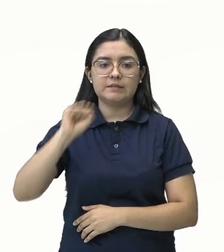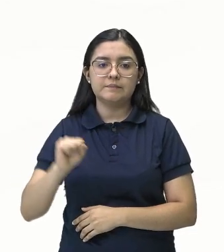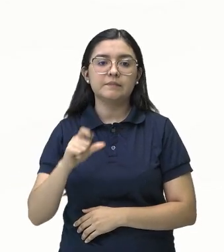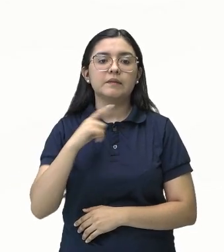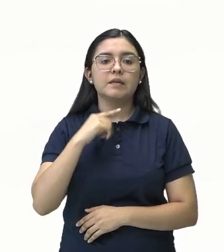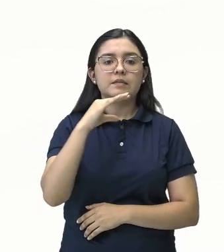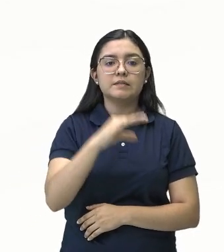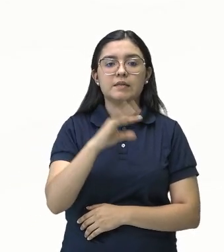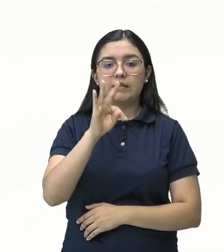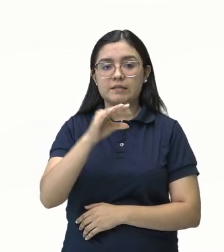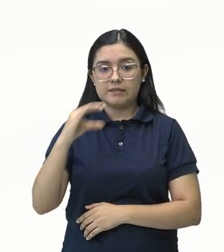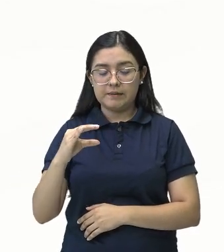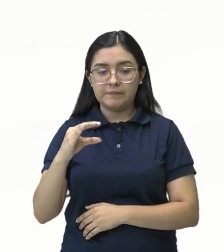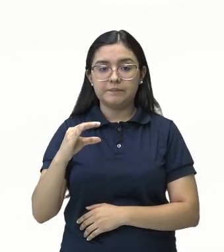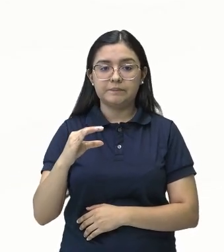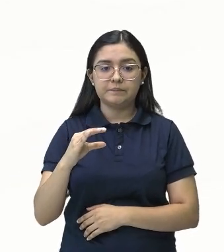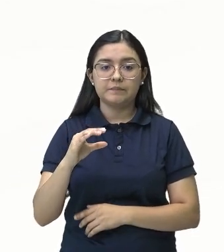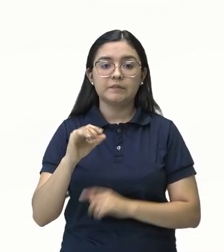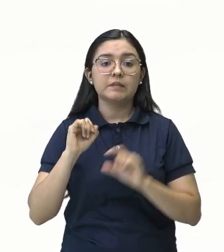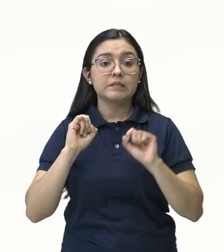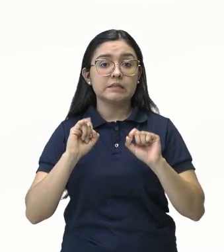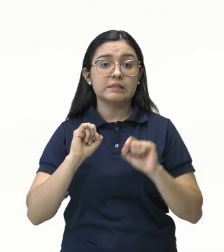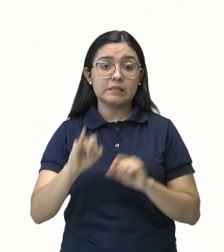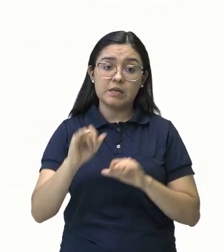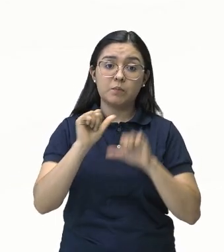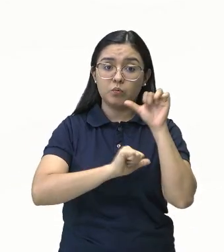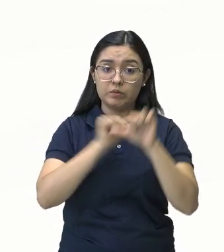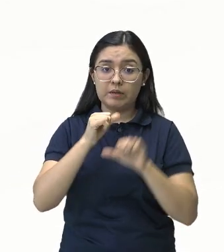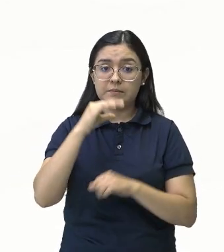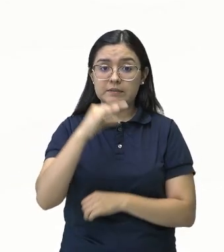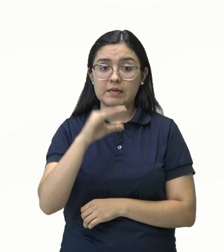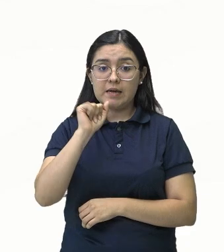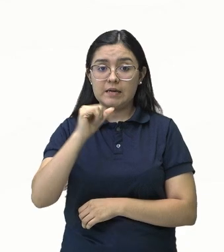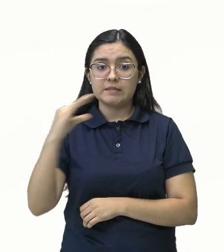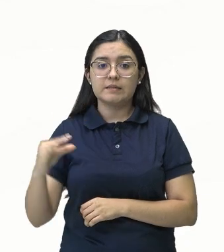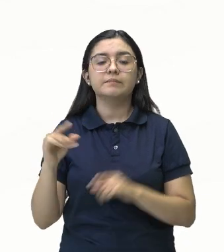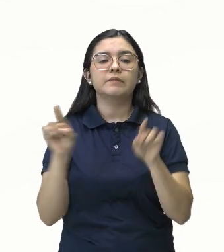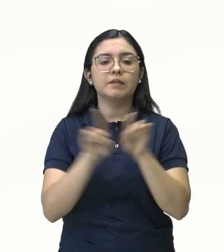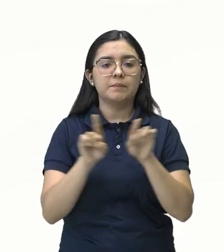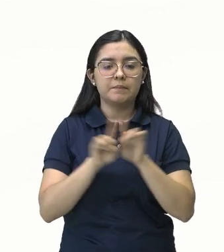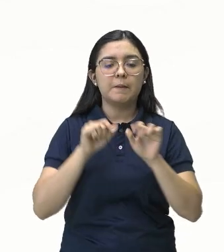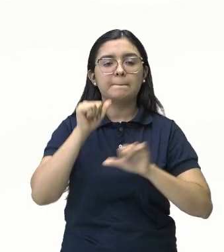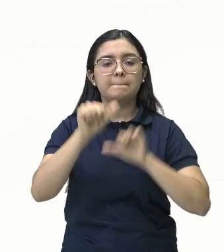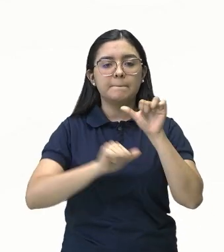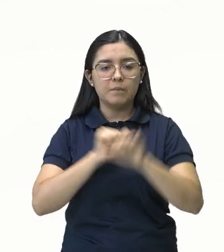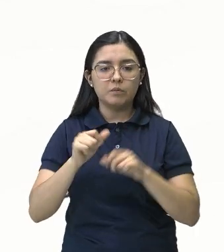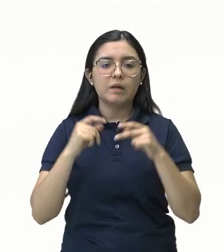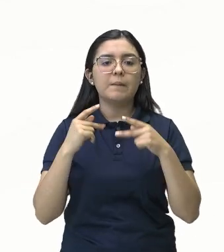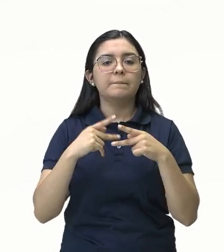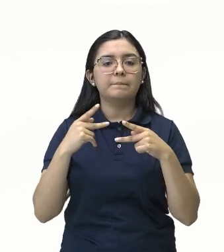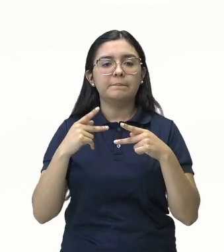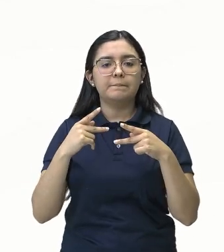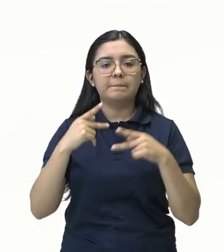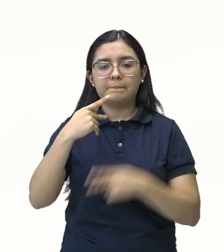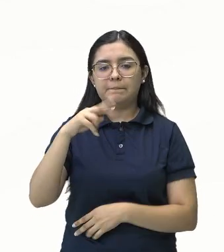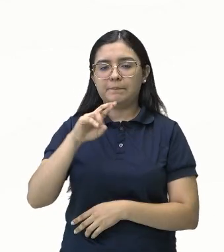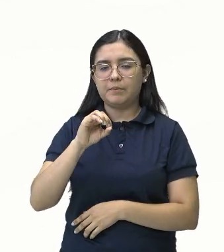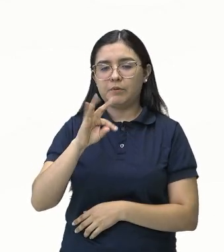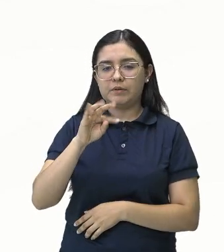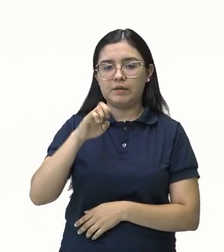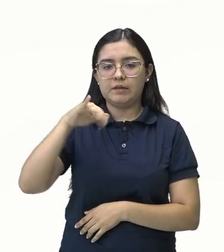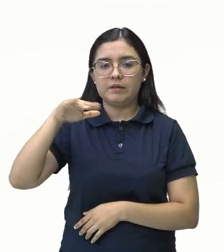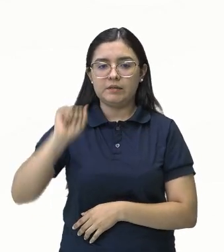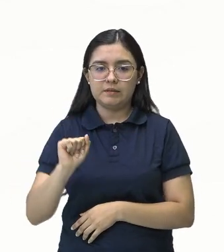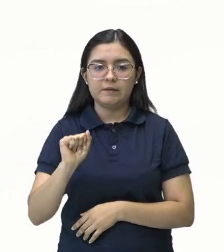CTC, que é uma sequência, que quando muda para CAC, muda totalmente a proteína, né? Que ela vai de leucina